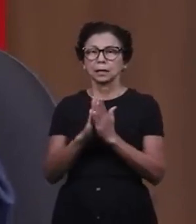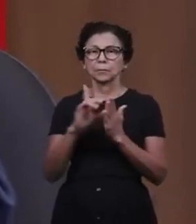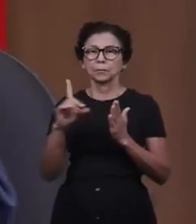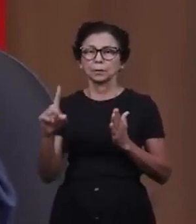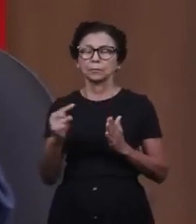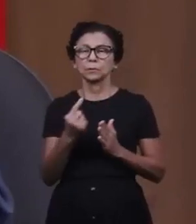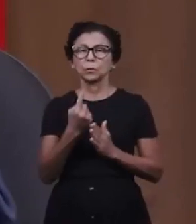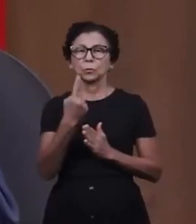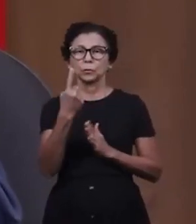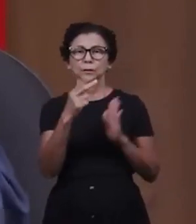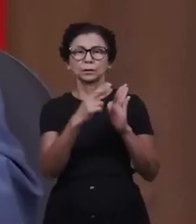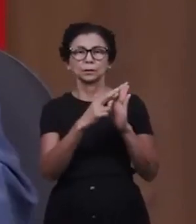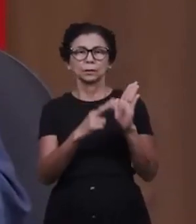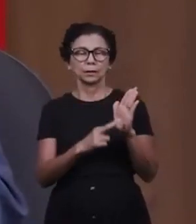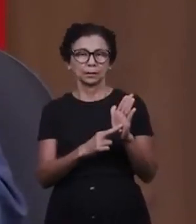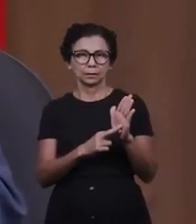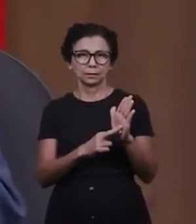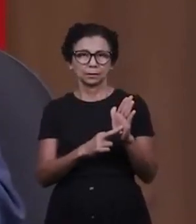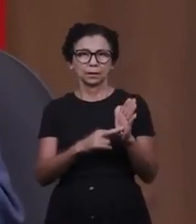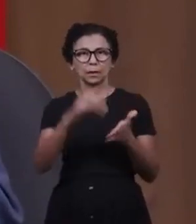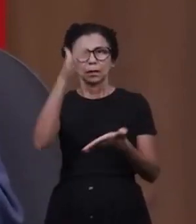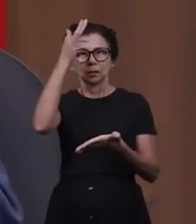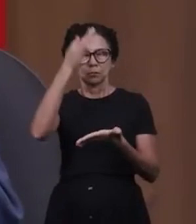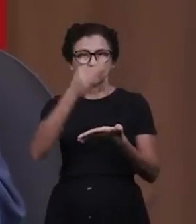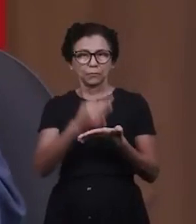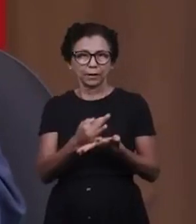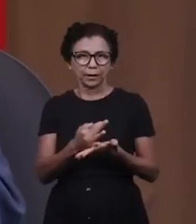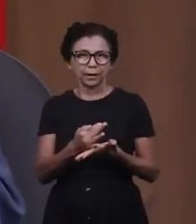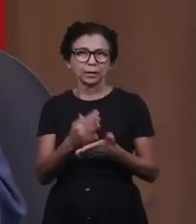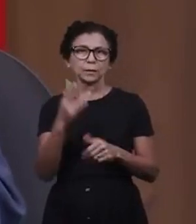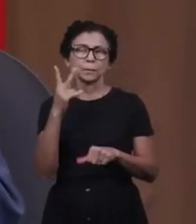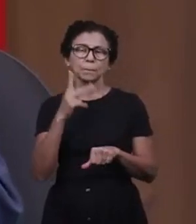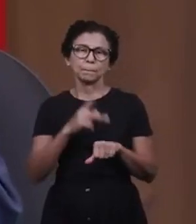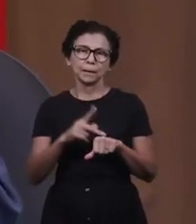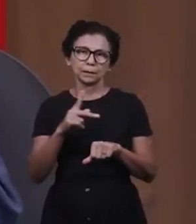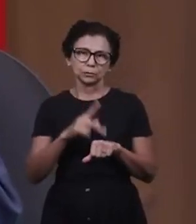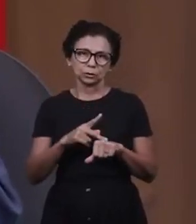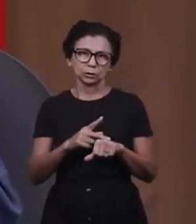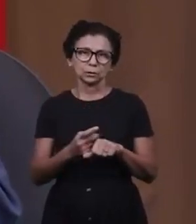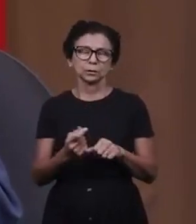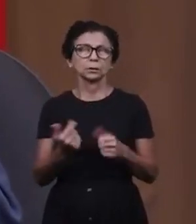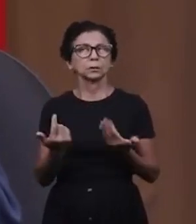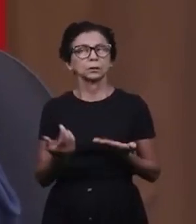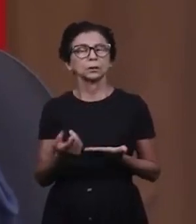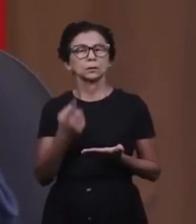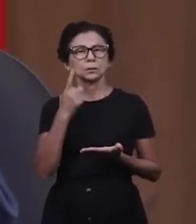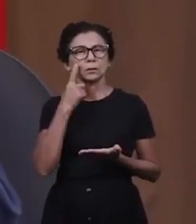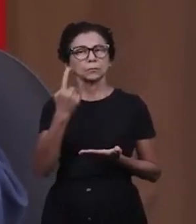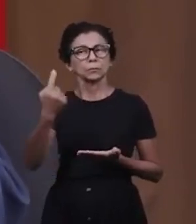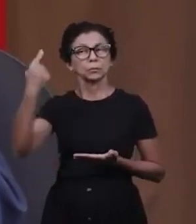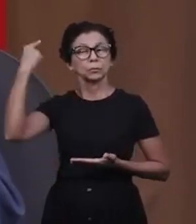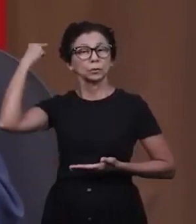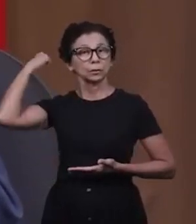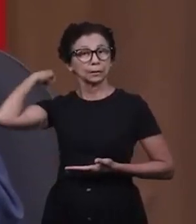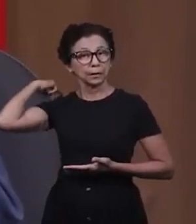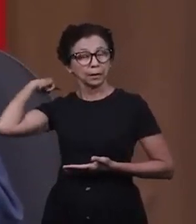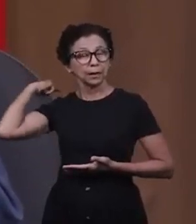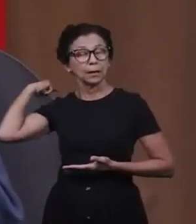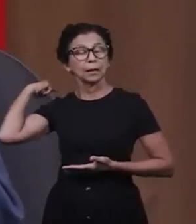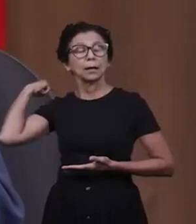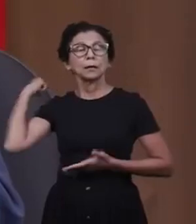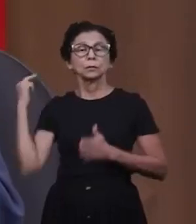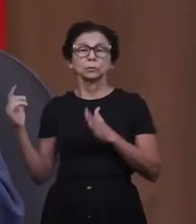já tinha sido discutido né, desde a reforma religiosa. Nós cremos da mesma maneira